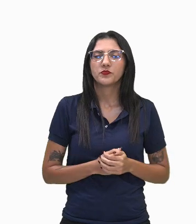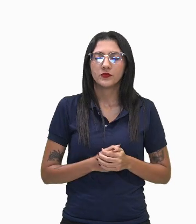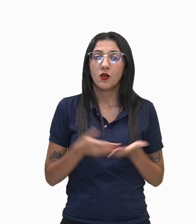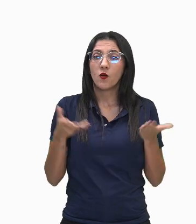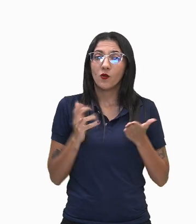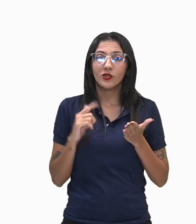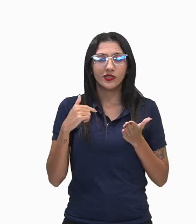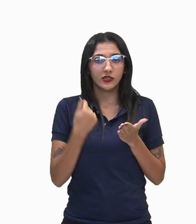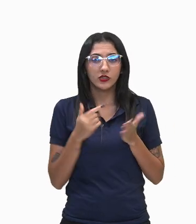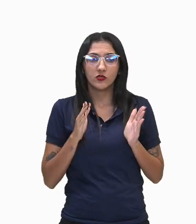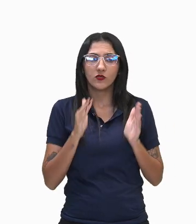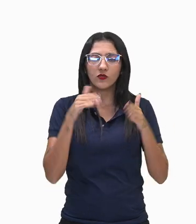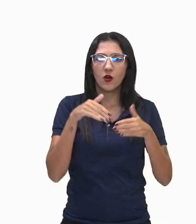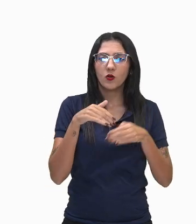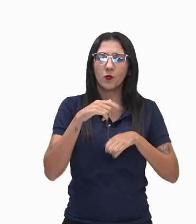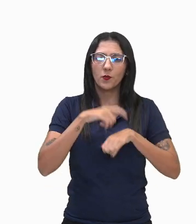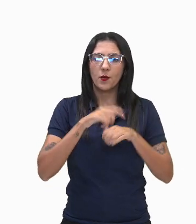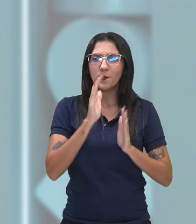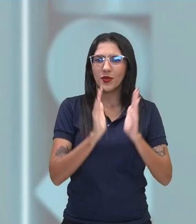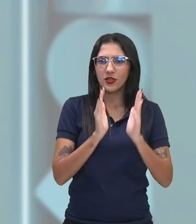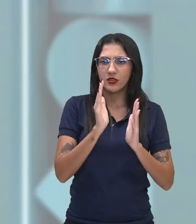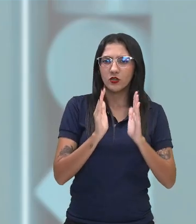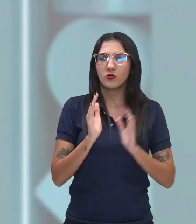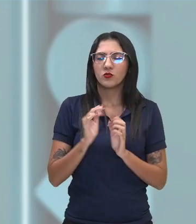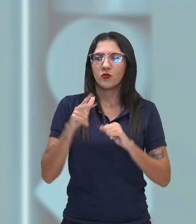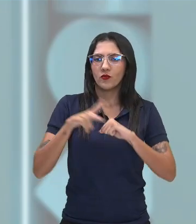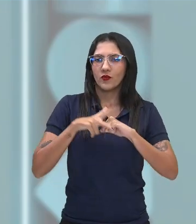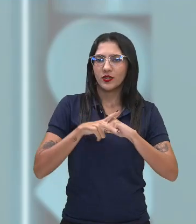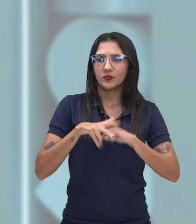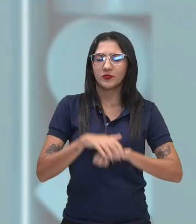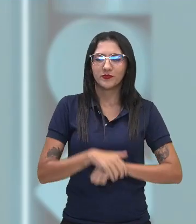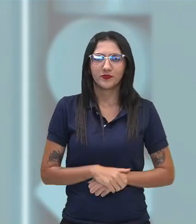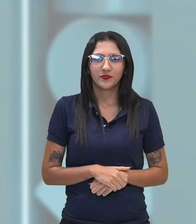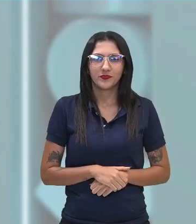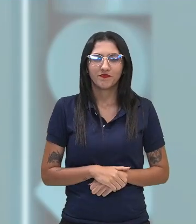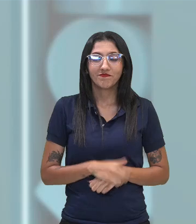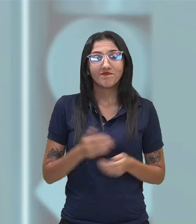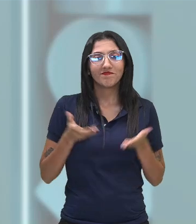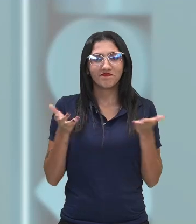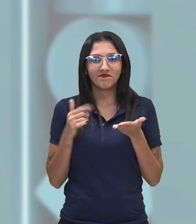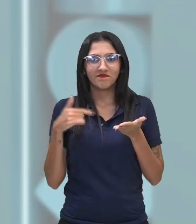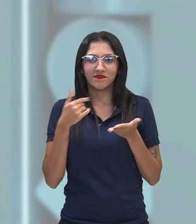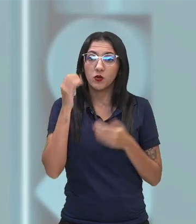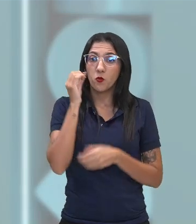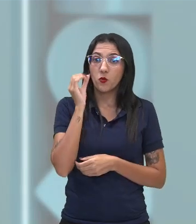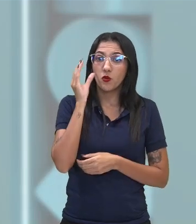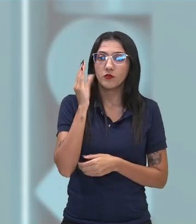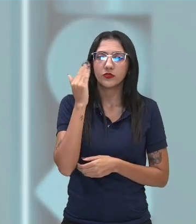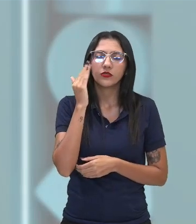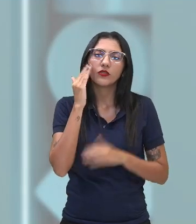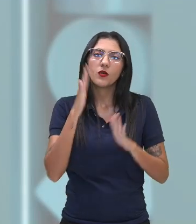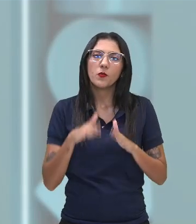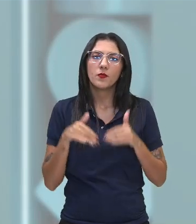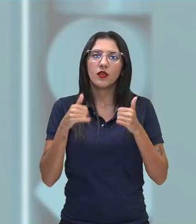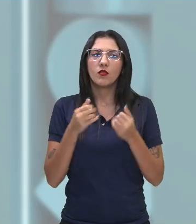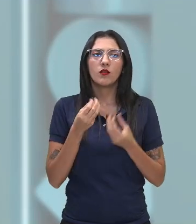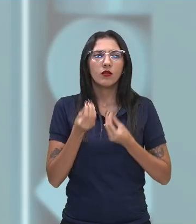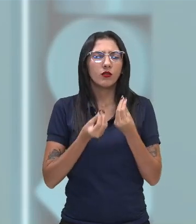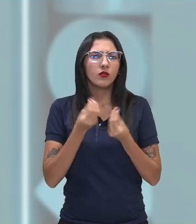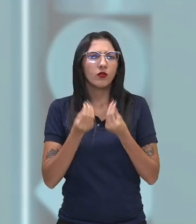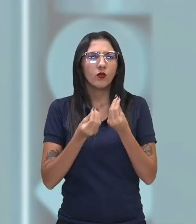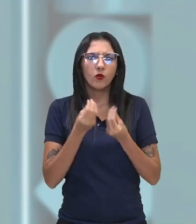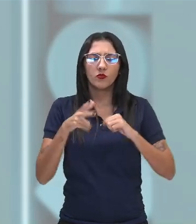vamos estudar tempos verbais. Então, hoje vamos estudar um pouco mais, conhecer um pouco mais a respeito